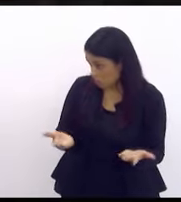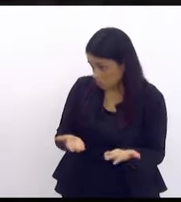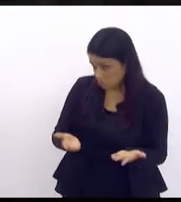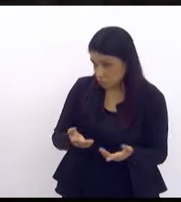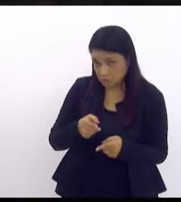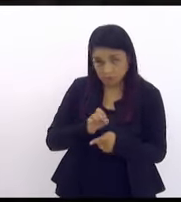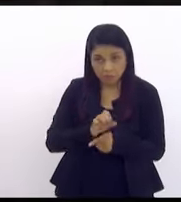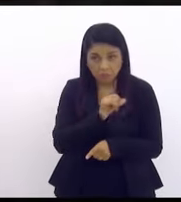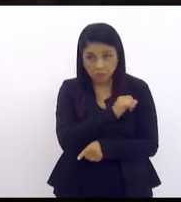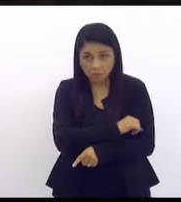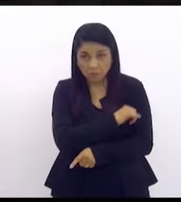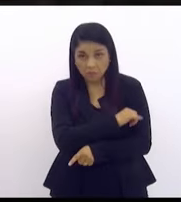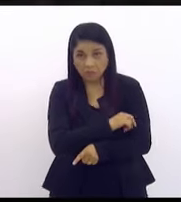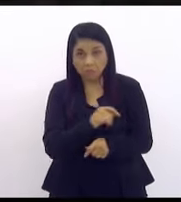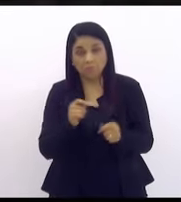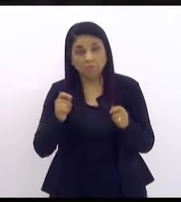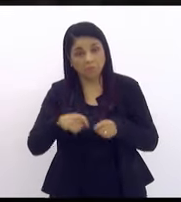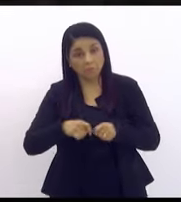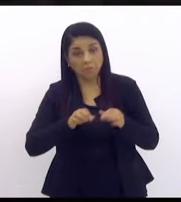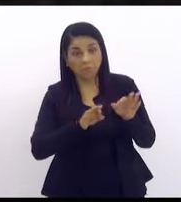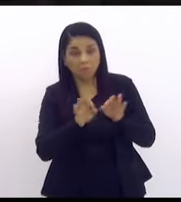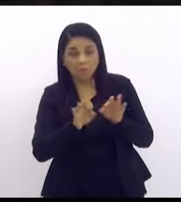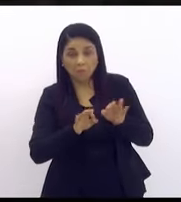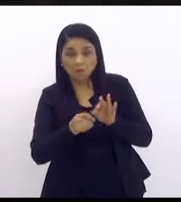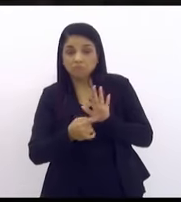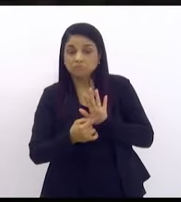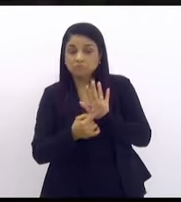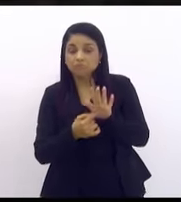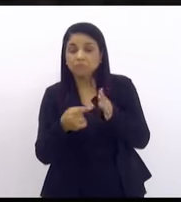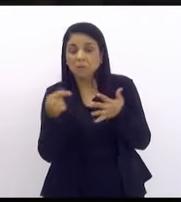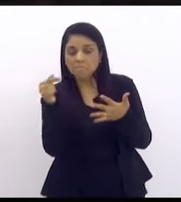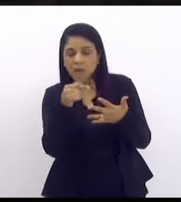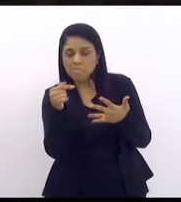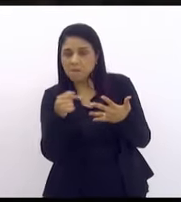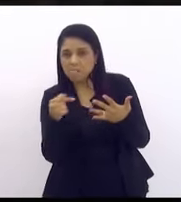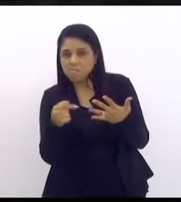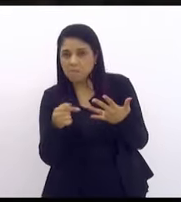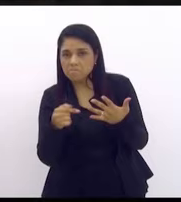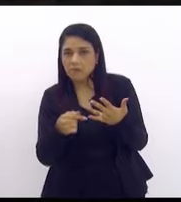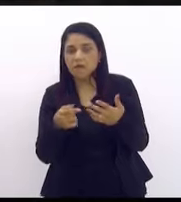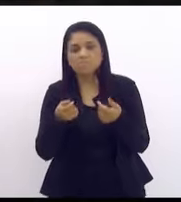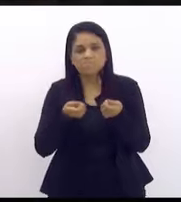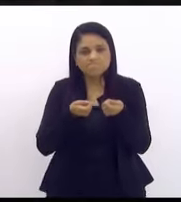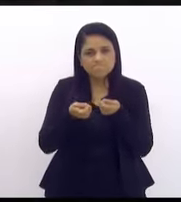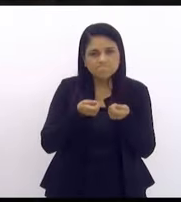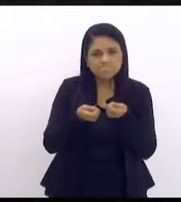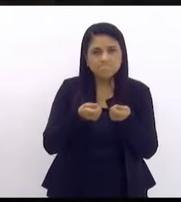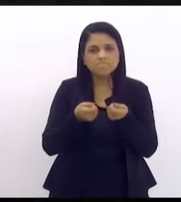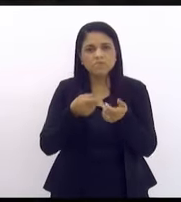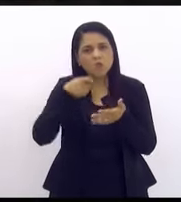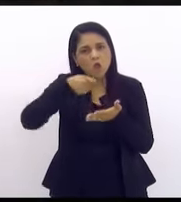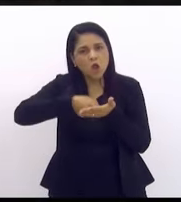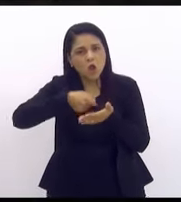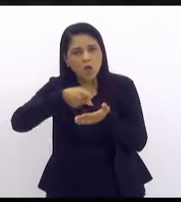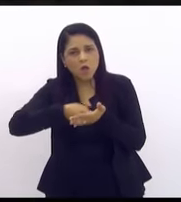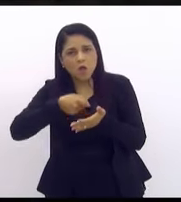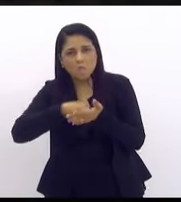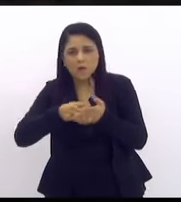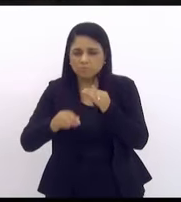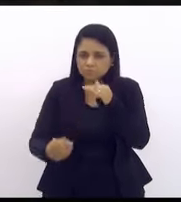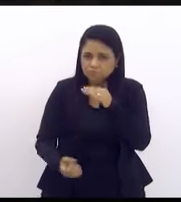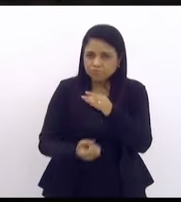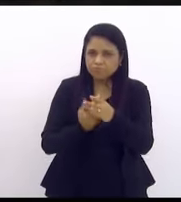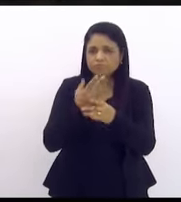Janeiro, possa ser um plano que apresente intenções, que devemos monitorar, cobrar a sua